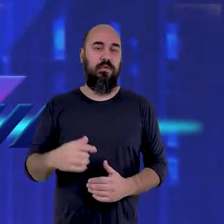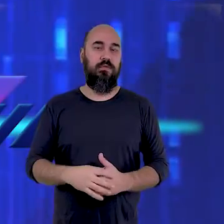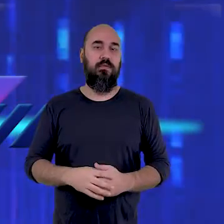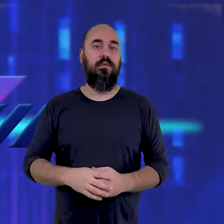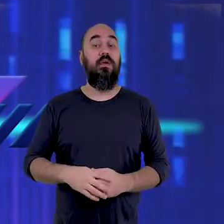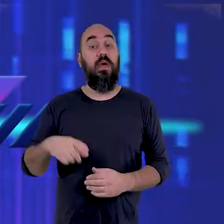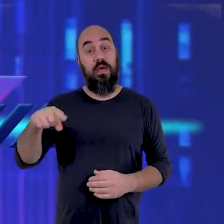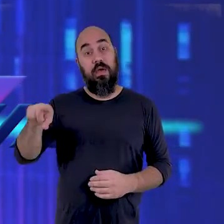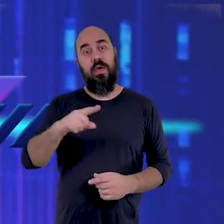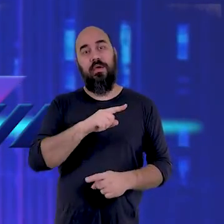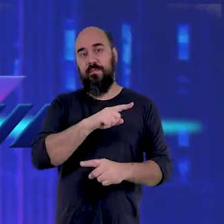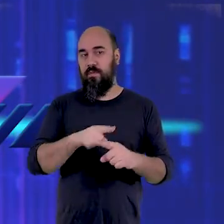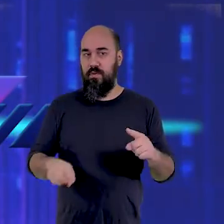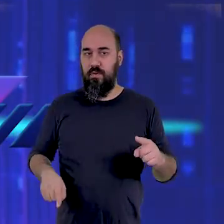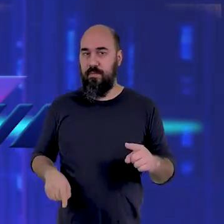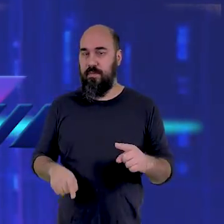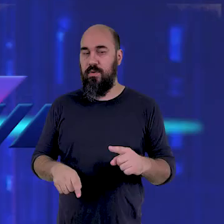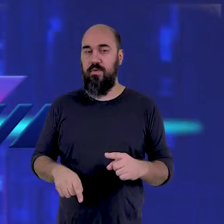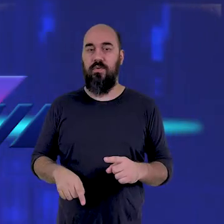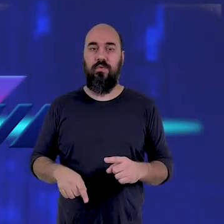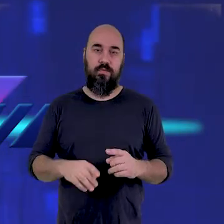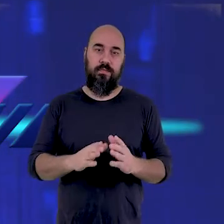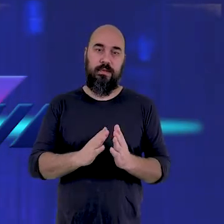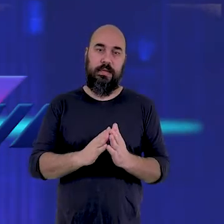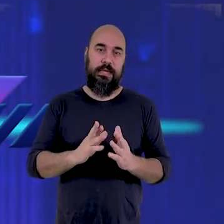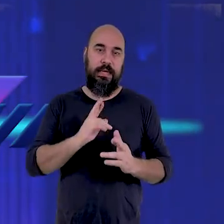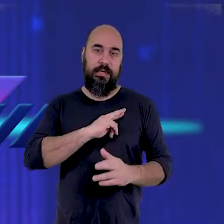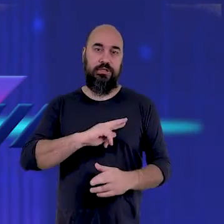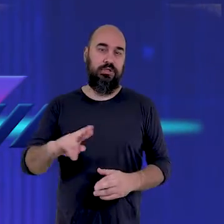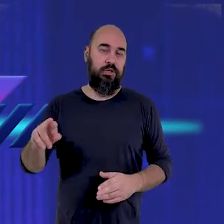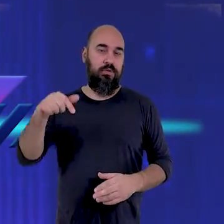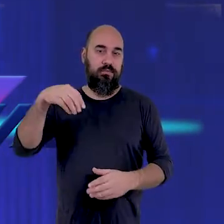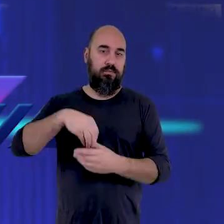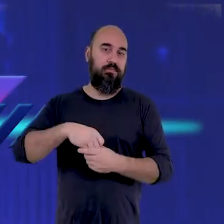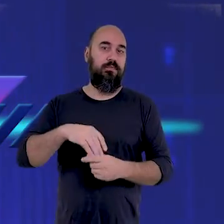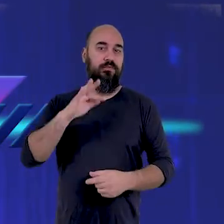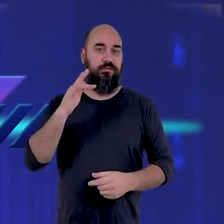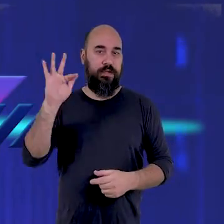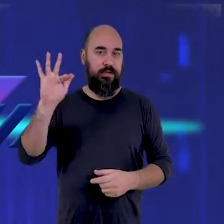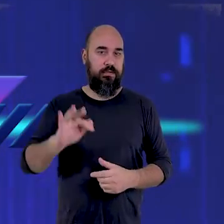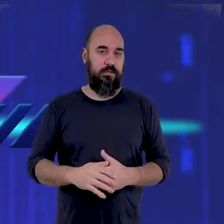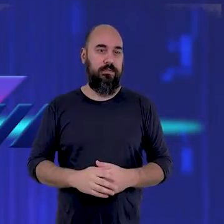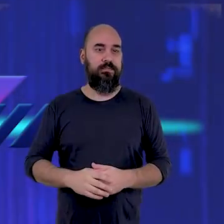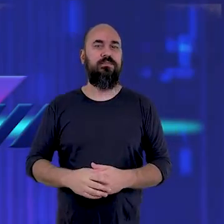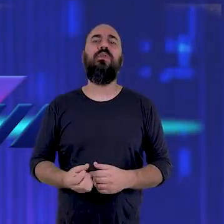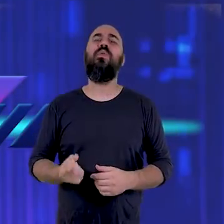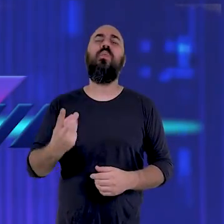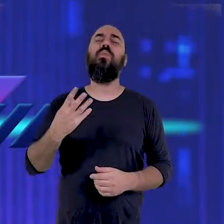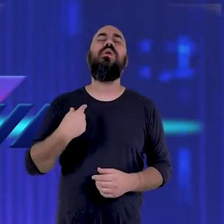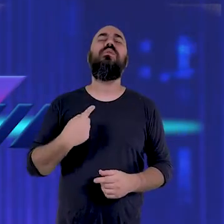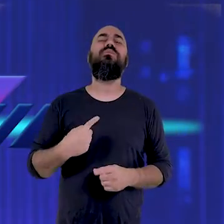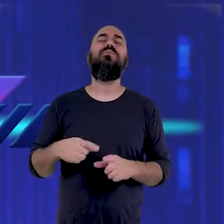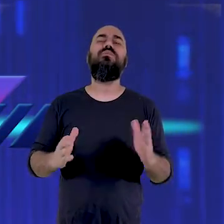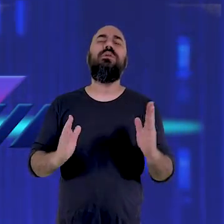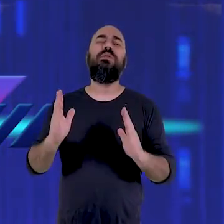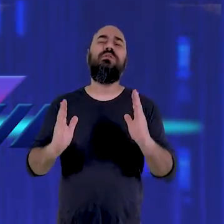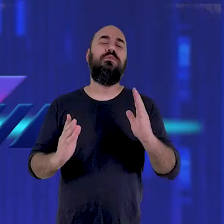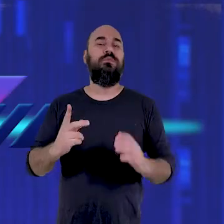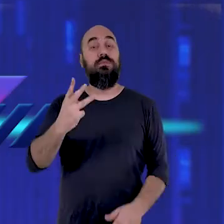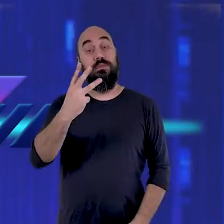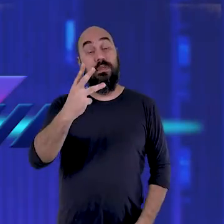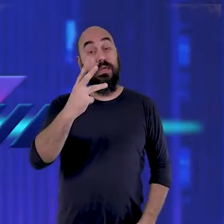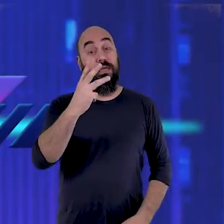a prática da religião na França. Sabe quanto tempo durou? Exatamente 3 anos e meio, o